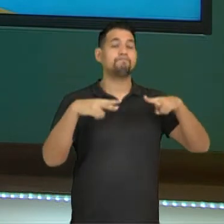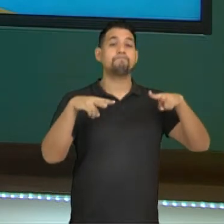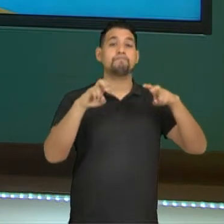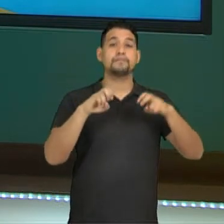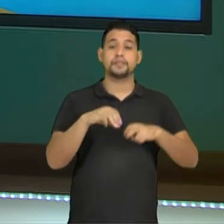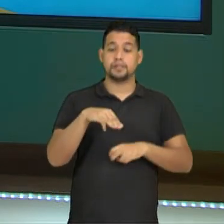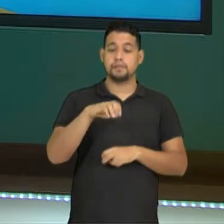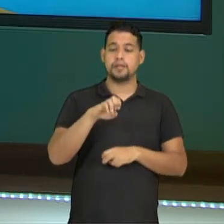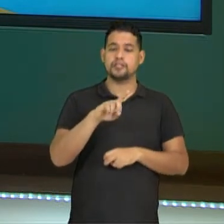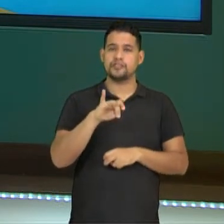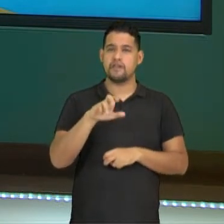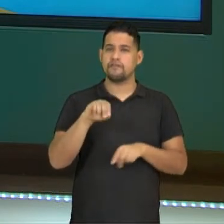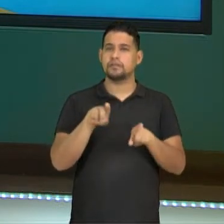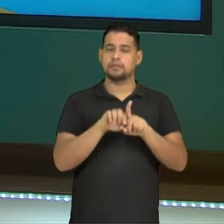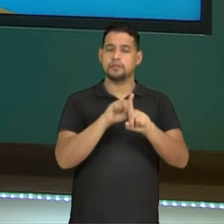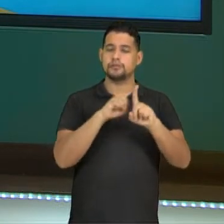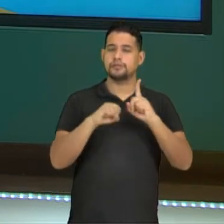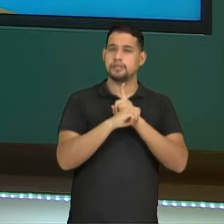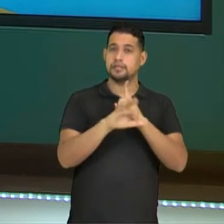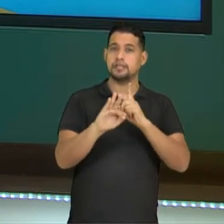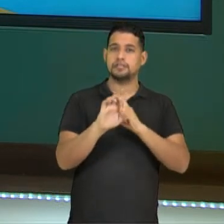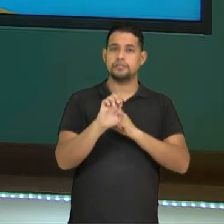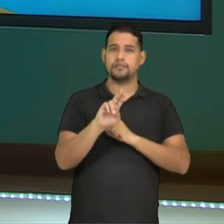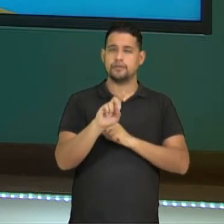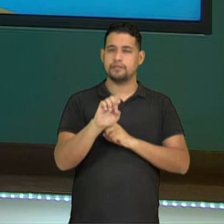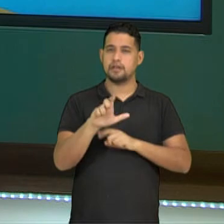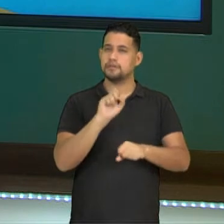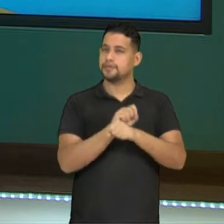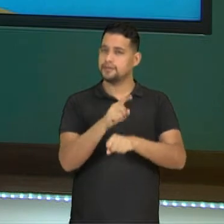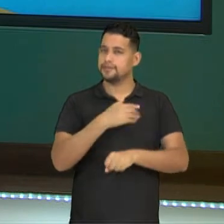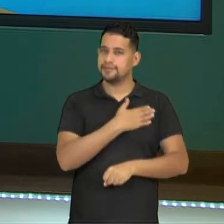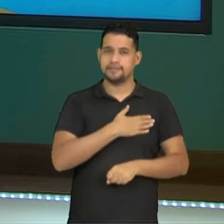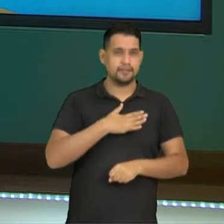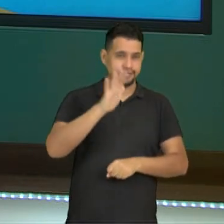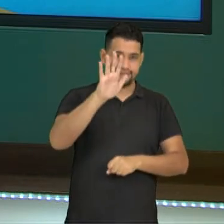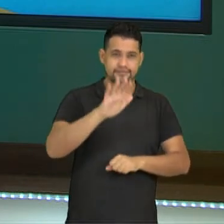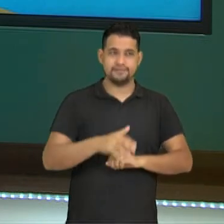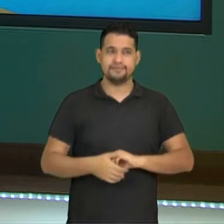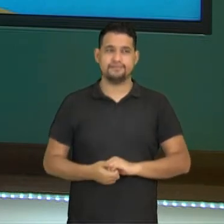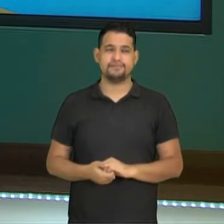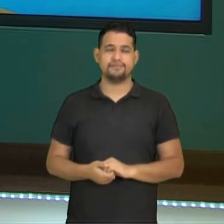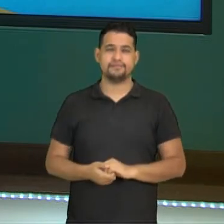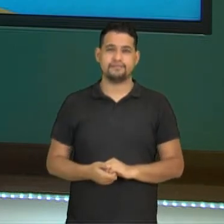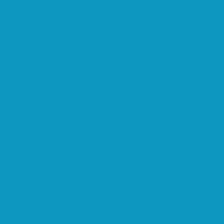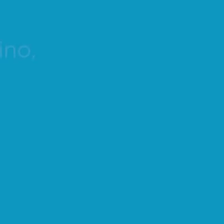sobre medievo e sociedade feudal. Espero que vocês tenham gostado. Até breve.